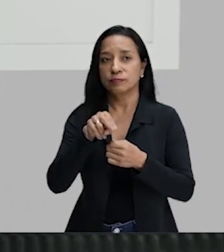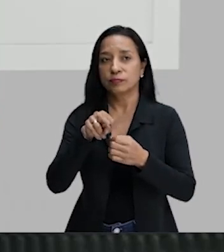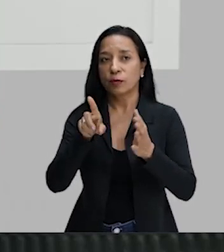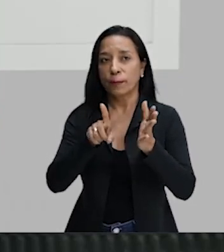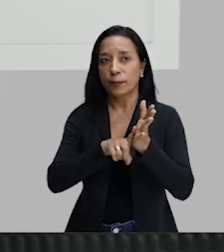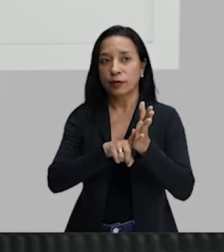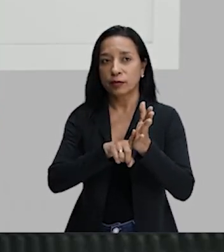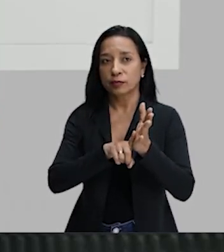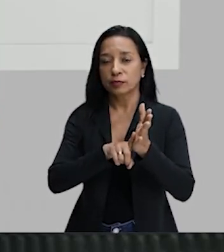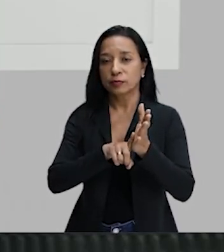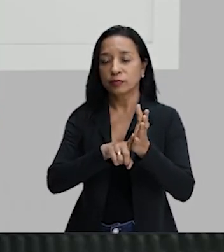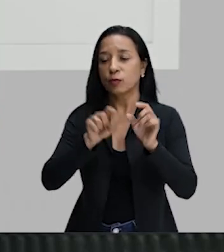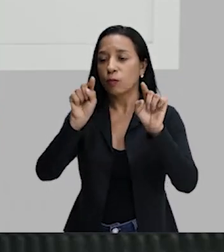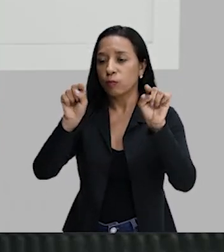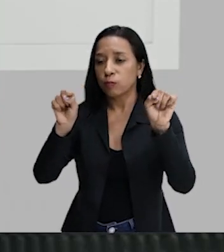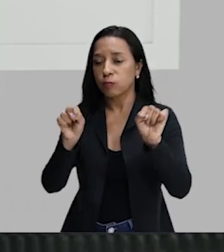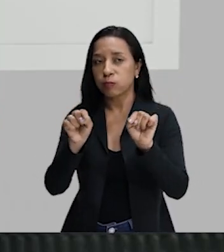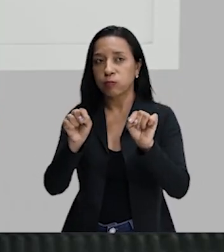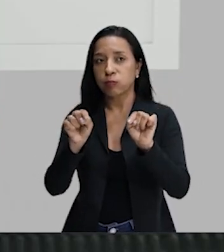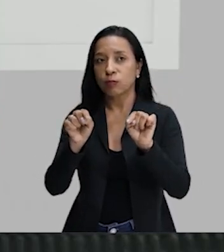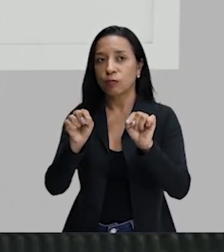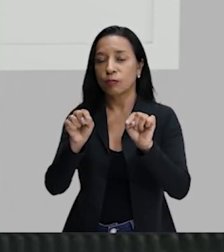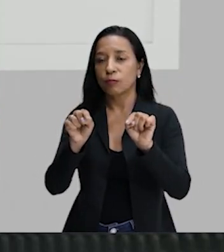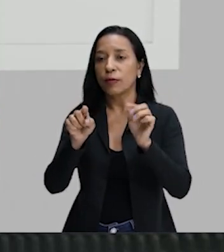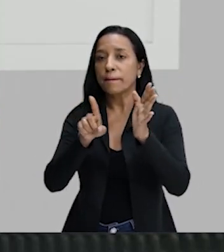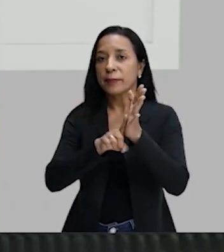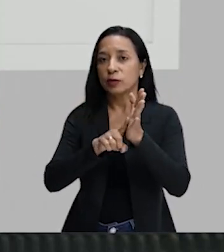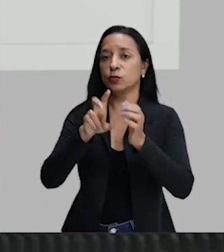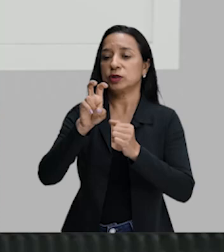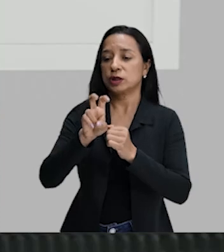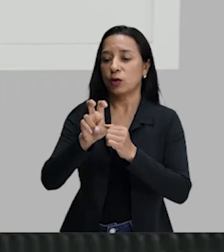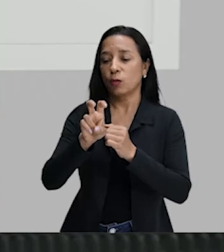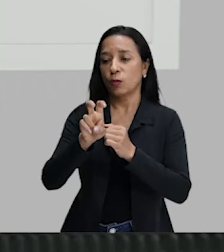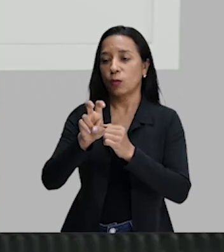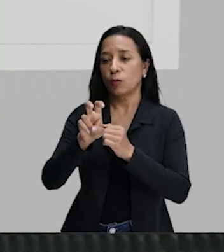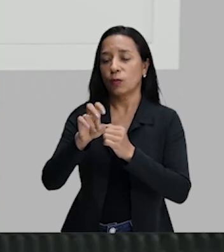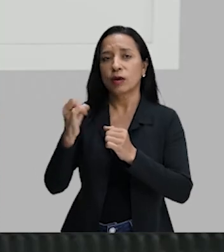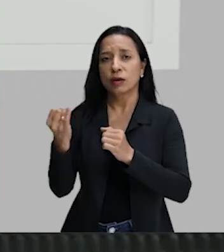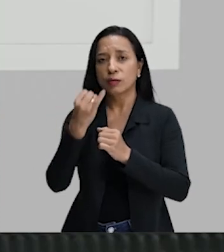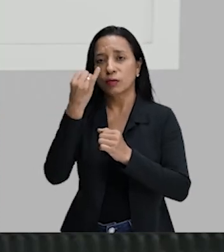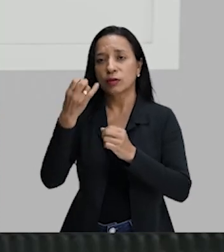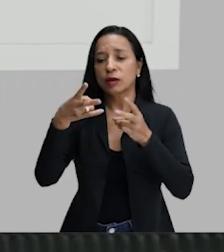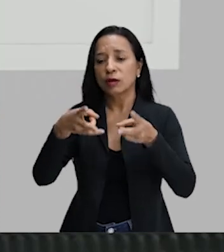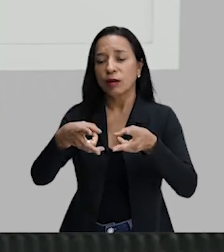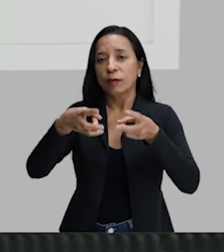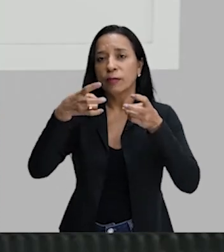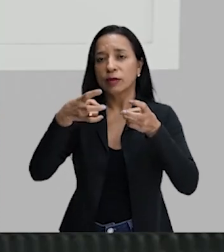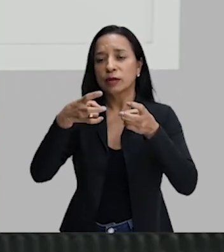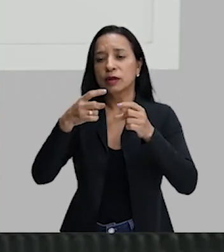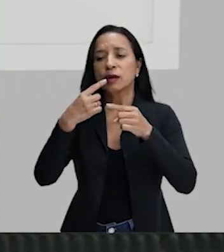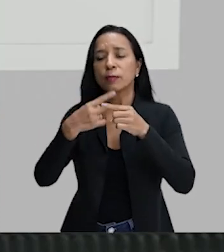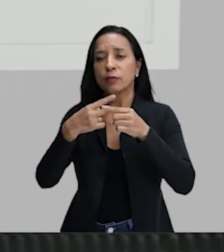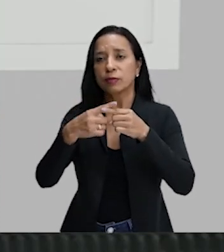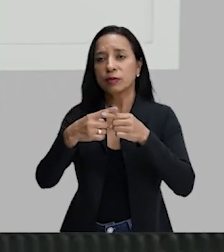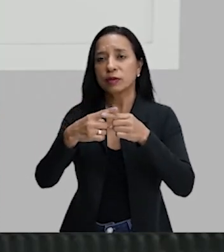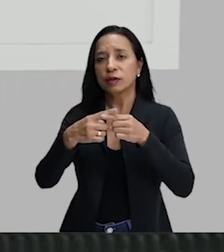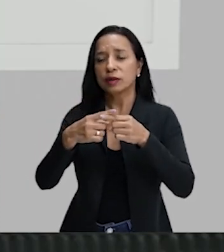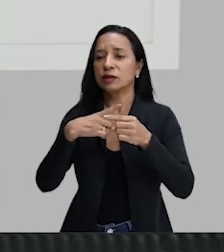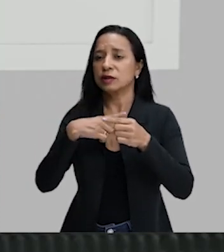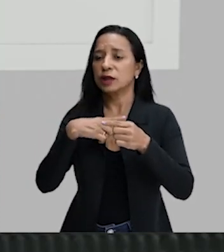menos o menos 5. Importante, né, você perceber, Por que, professor, apareceram dois sinais? Porque você